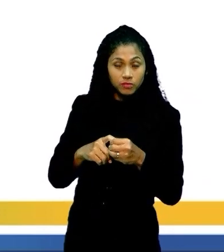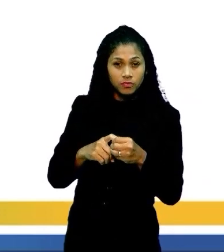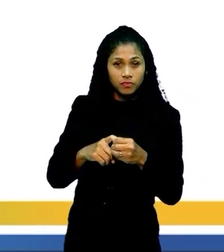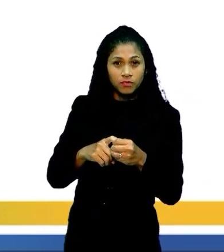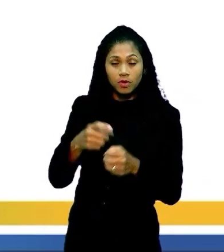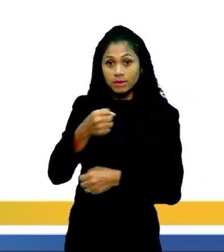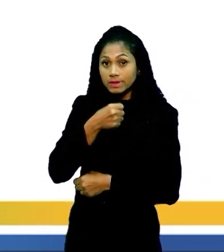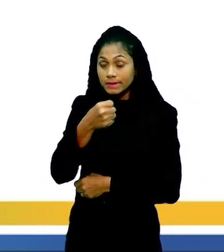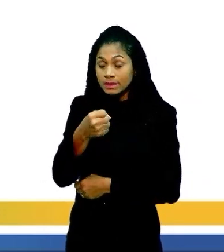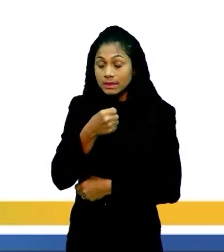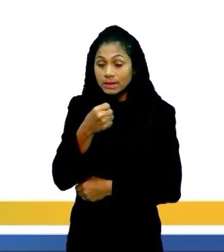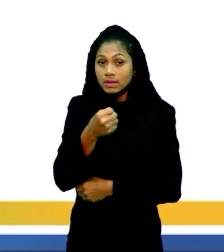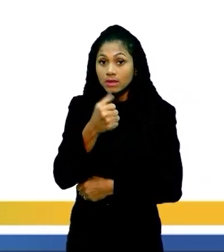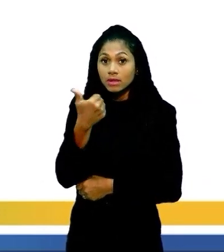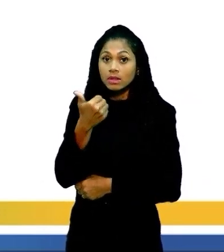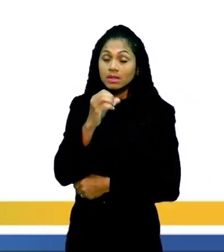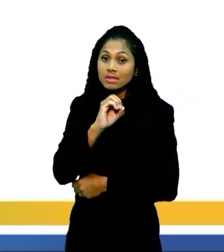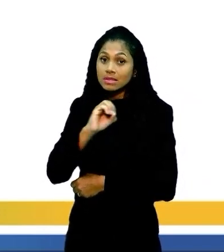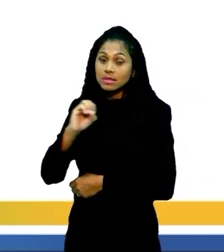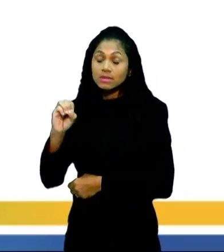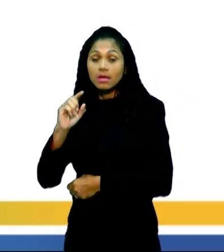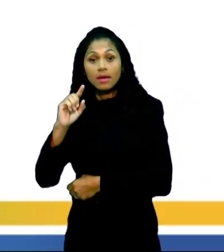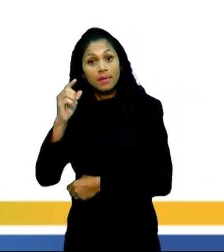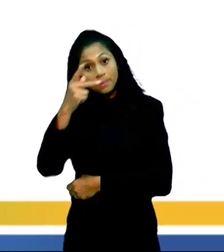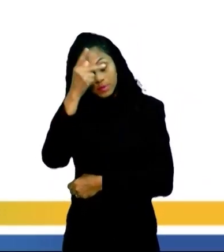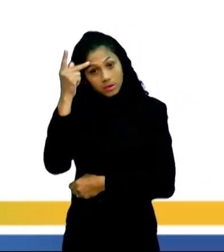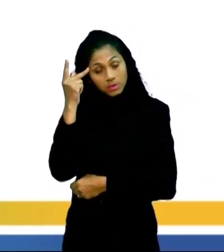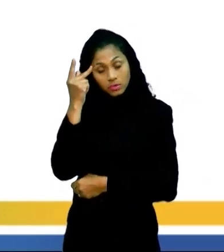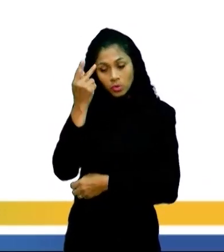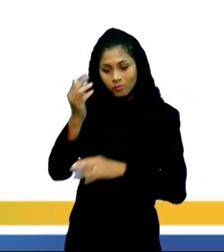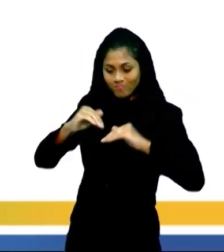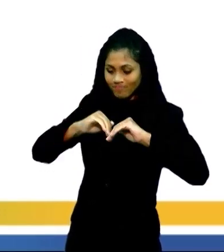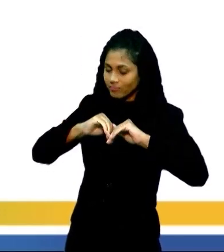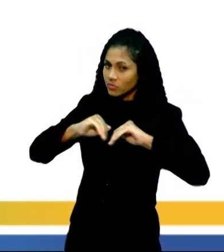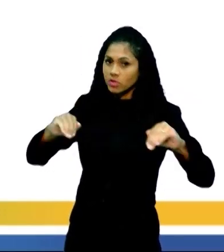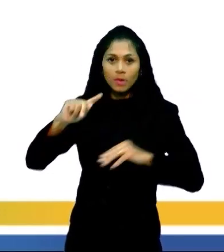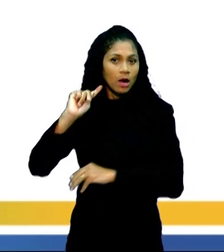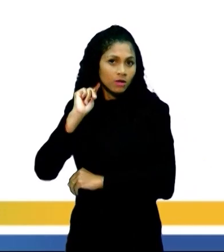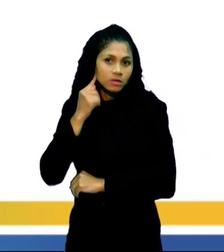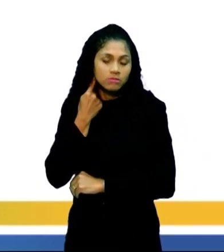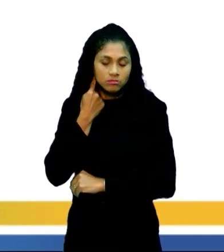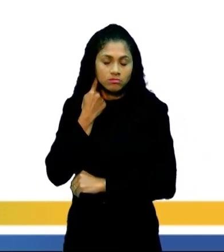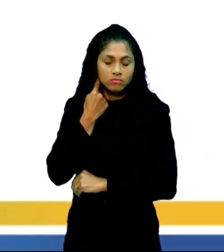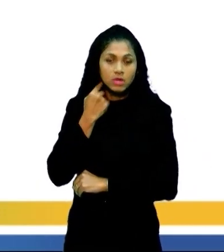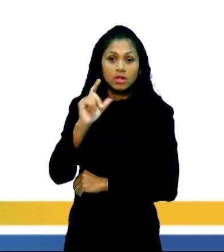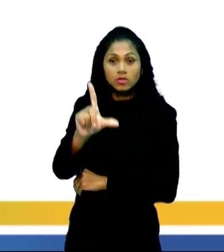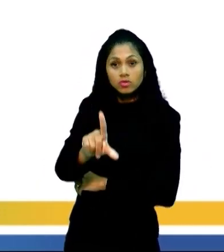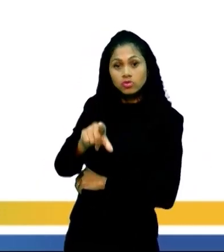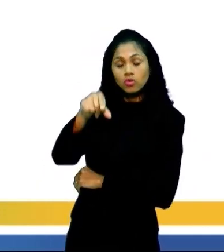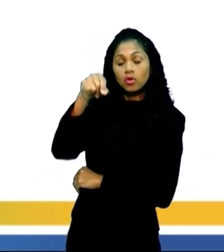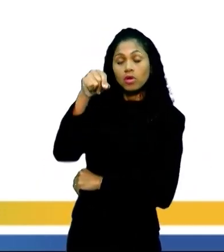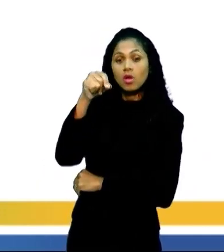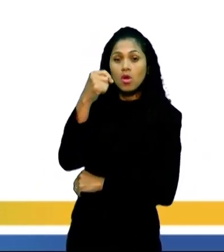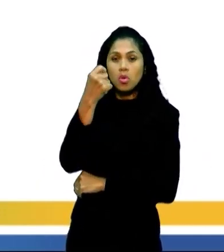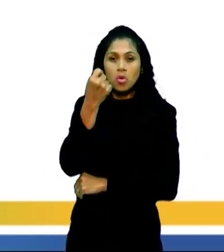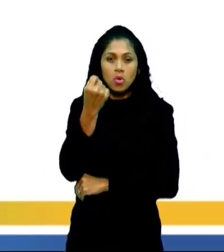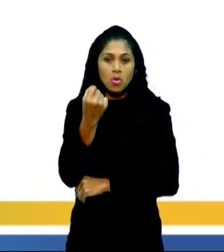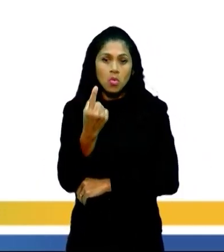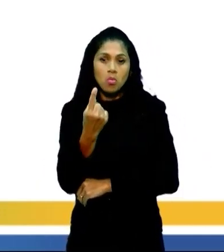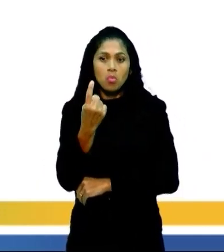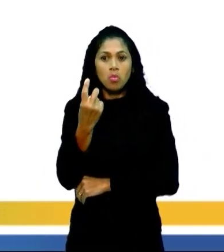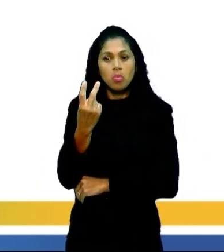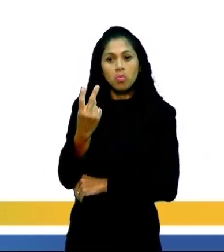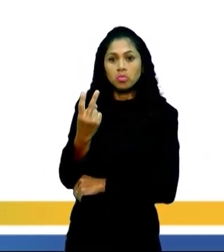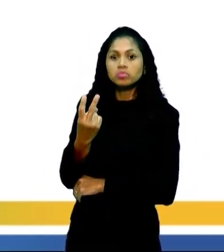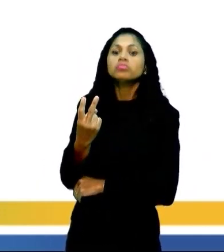não separavam o lixo. Elas escolheram 1, 2 ou 3 motivos a